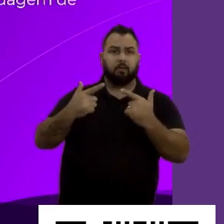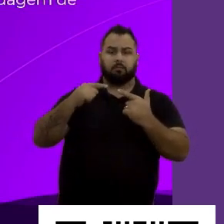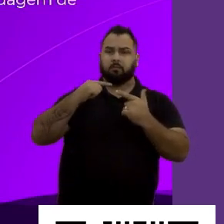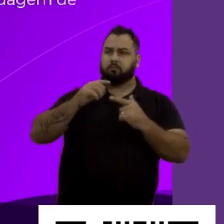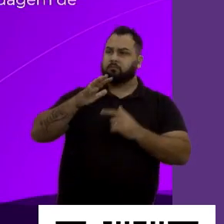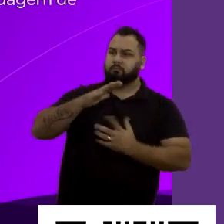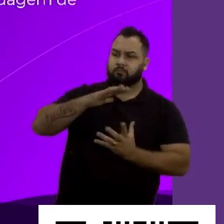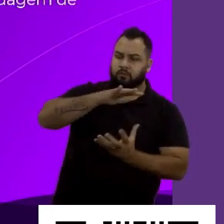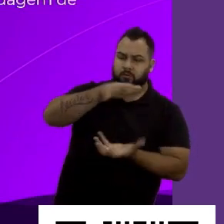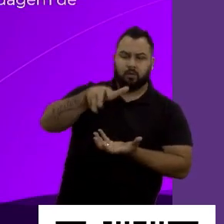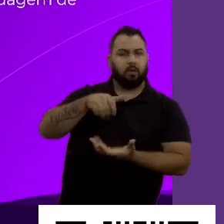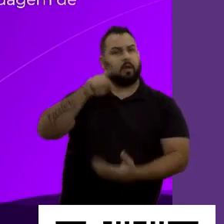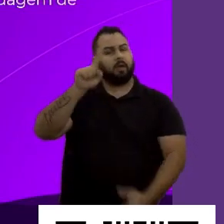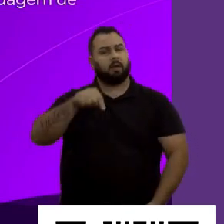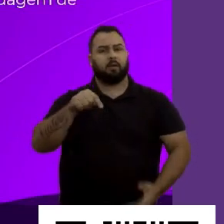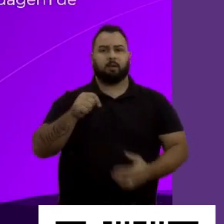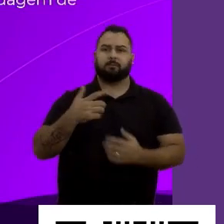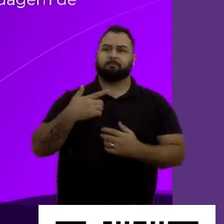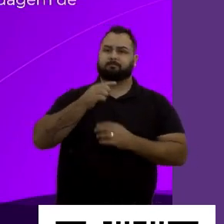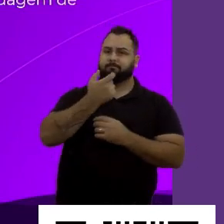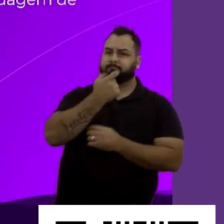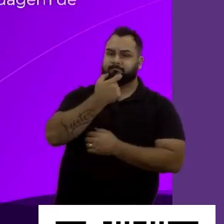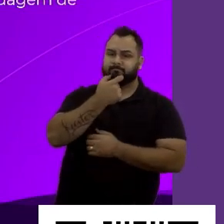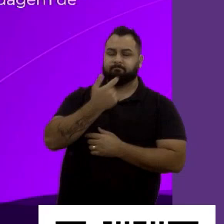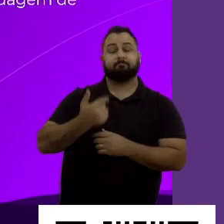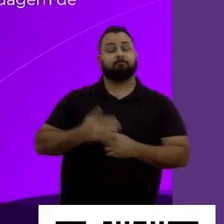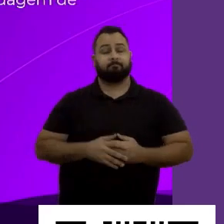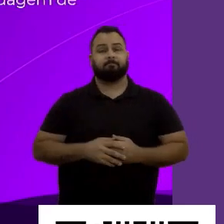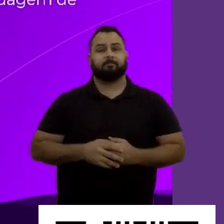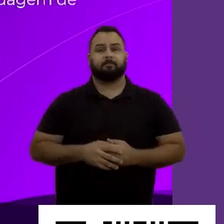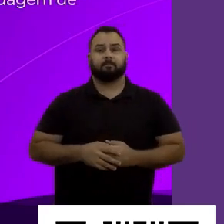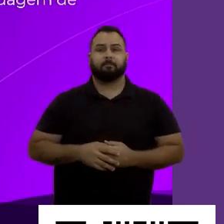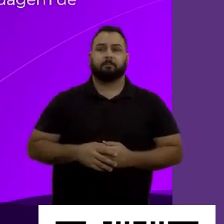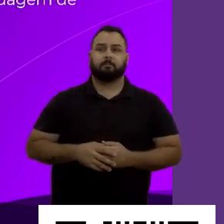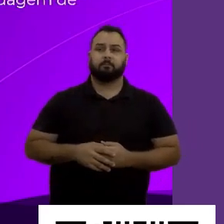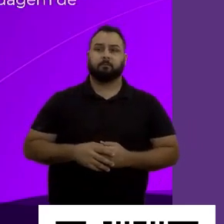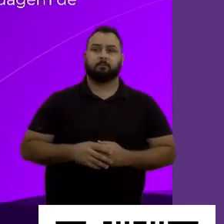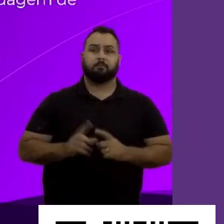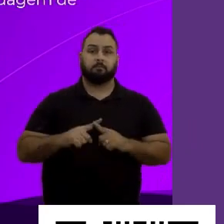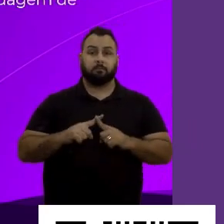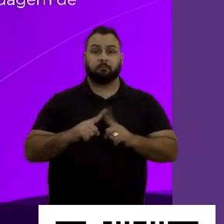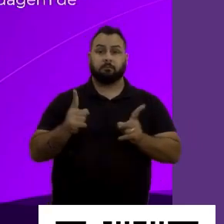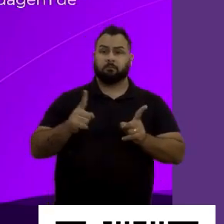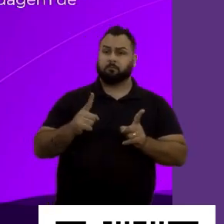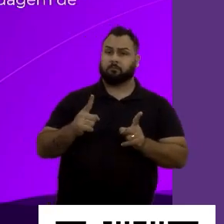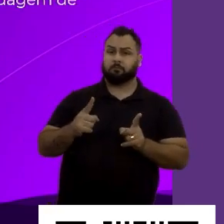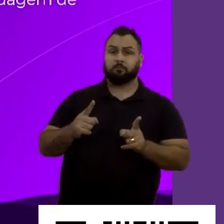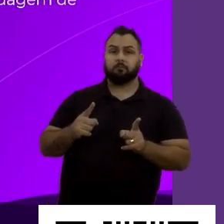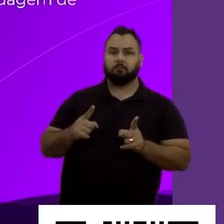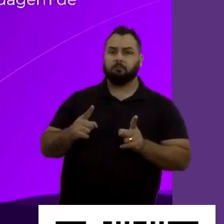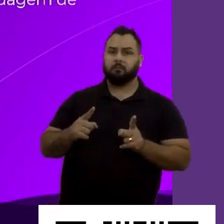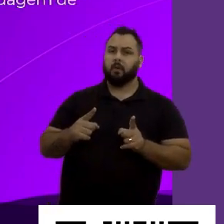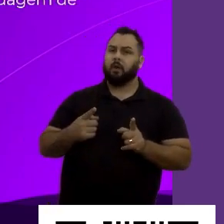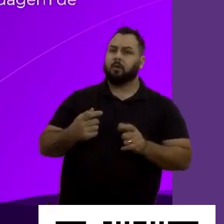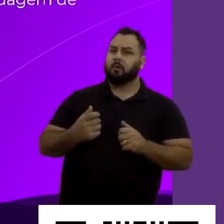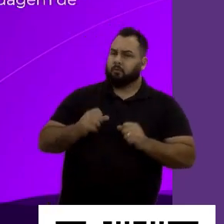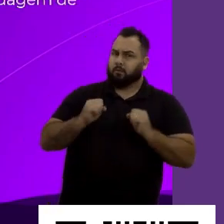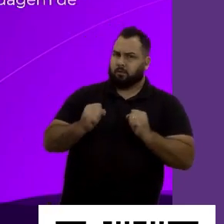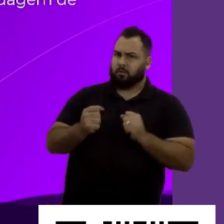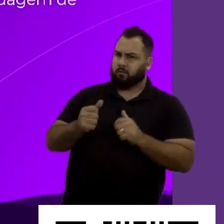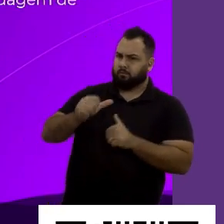né as coisas são colocadas em inglês mas porque não a gente inverter